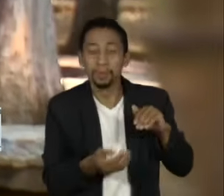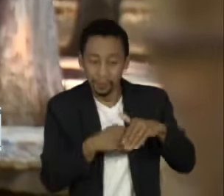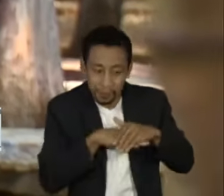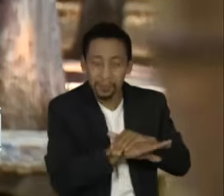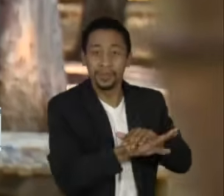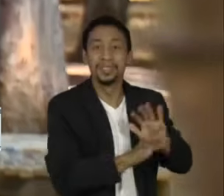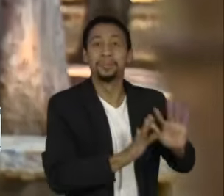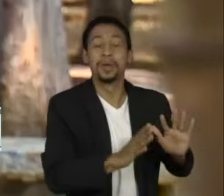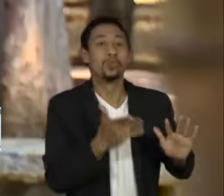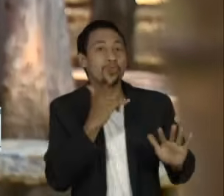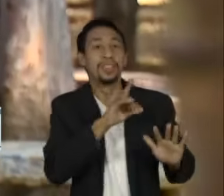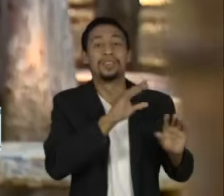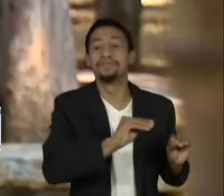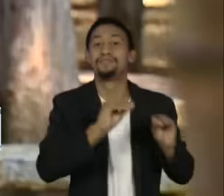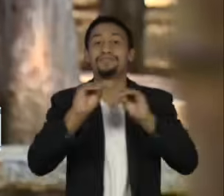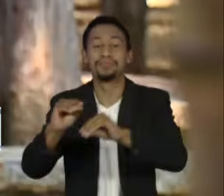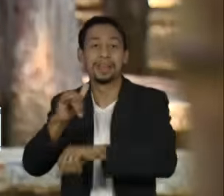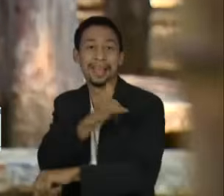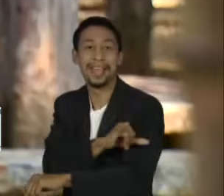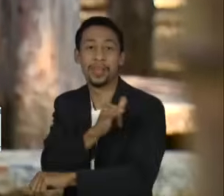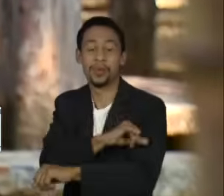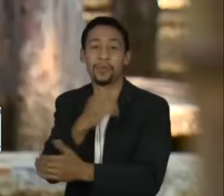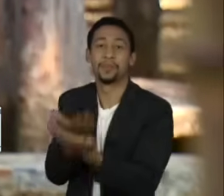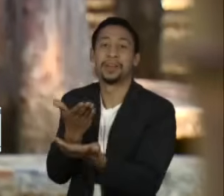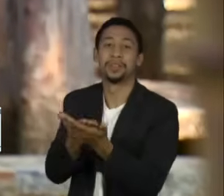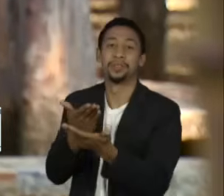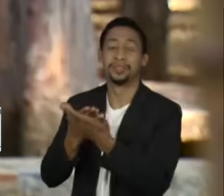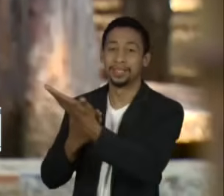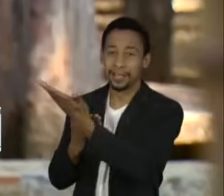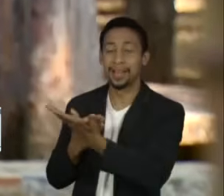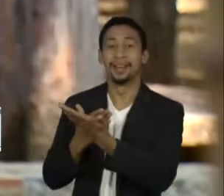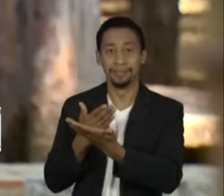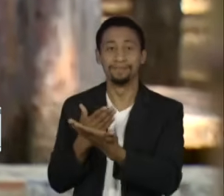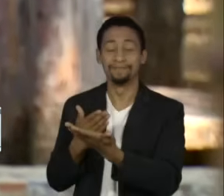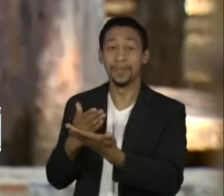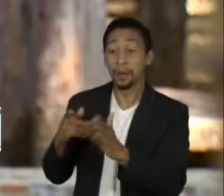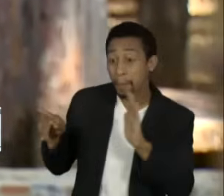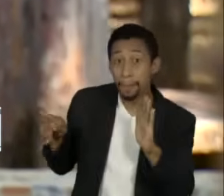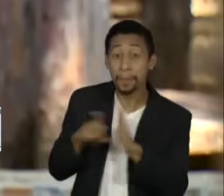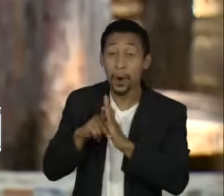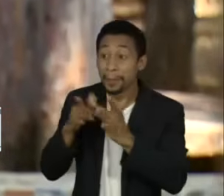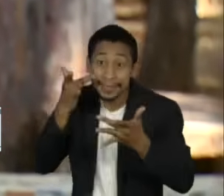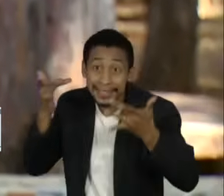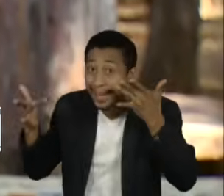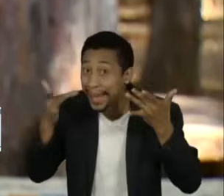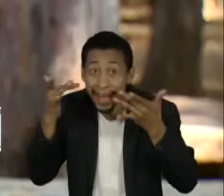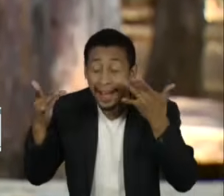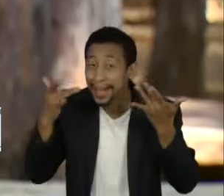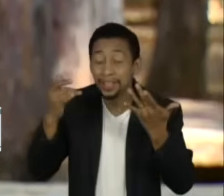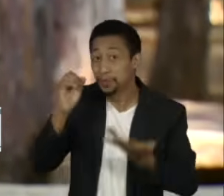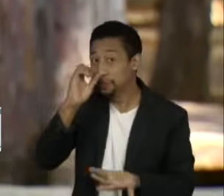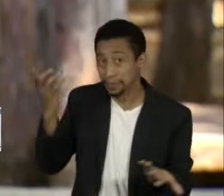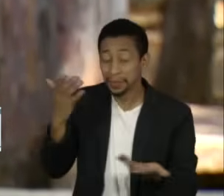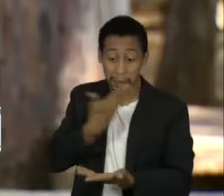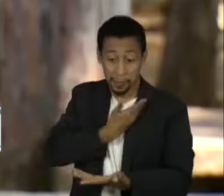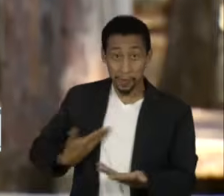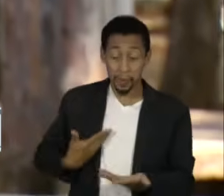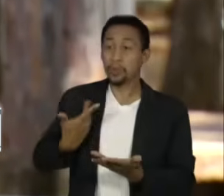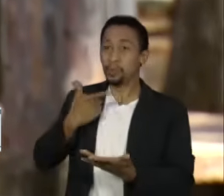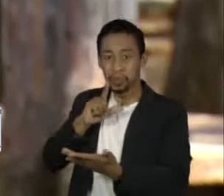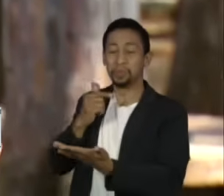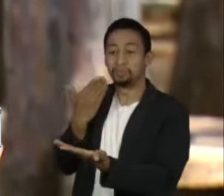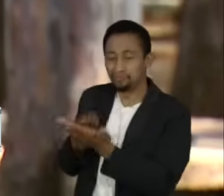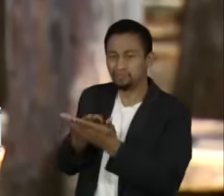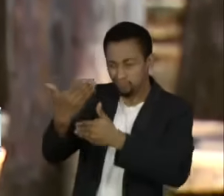prova da Escola Martins Pena, o primeiro curso público de teatro do Brasil. Passou e ali